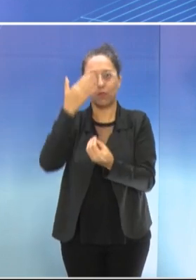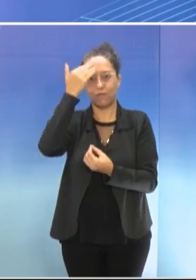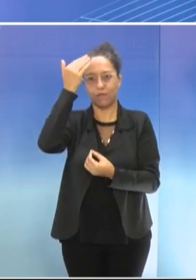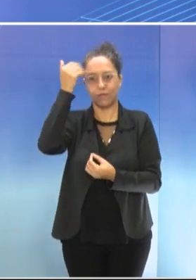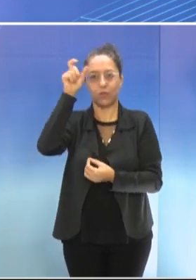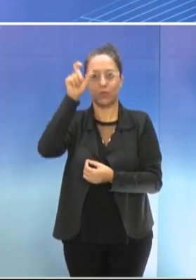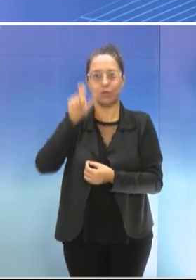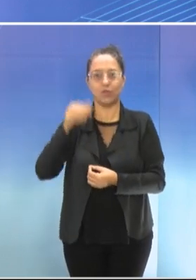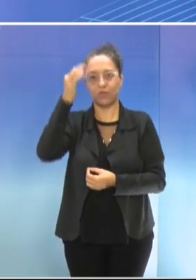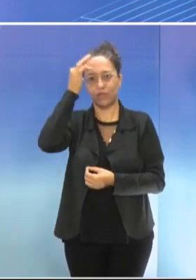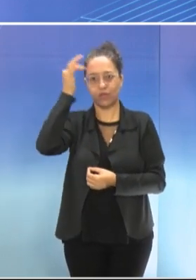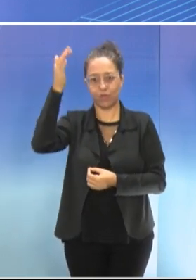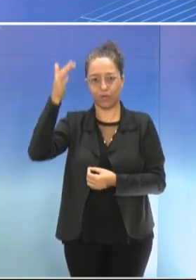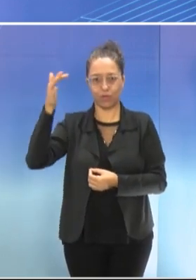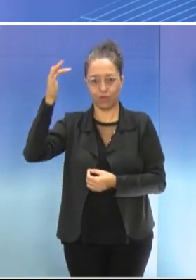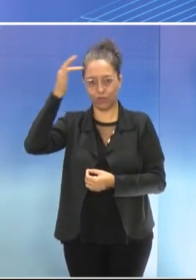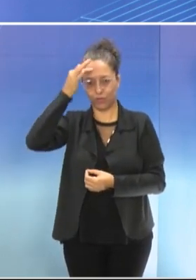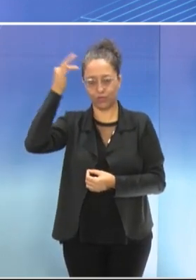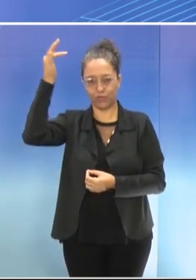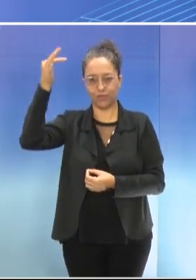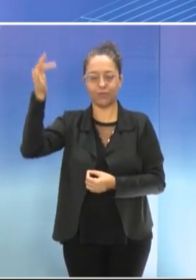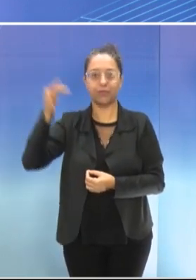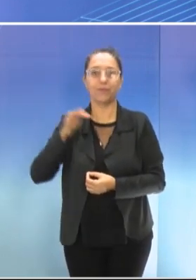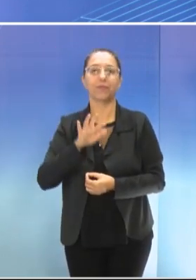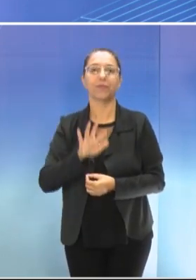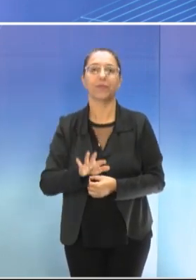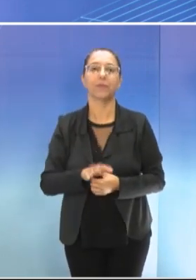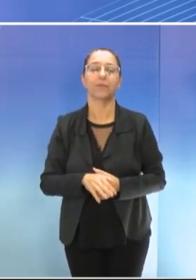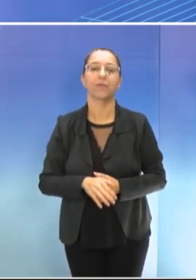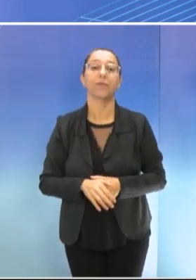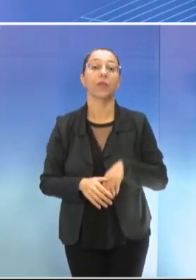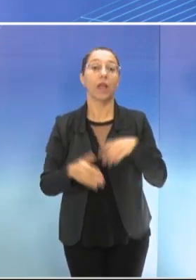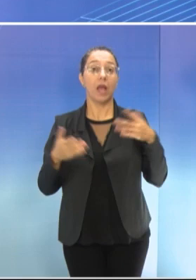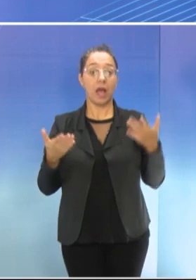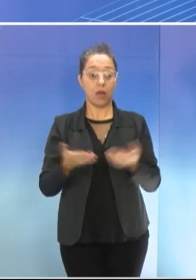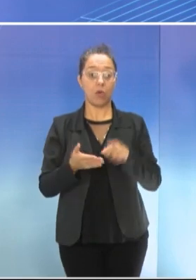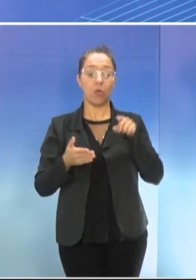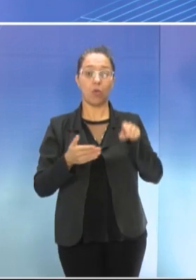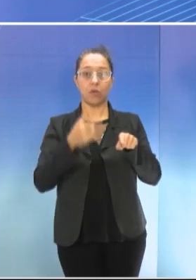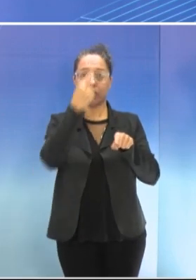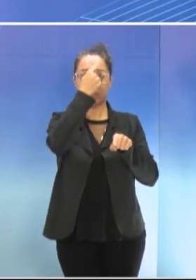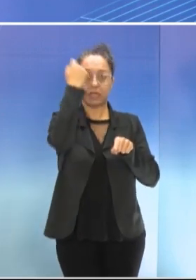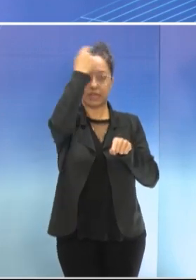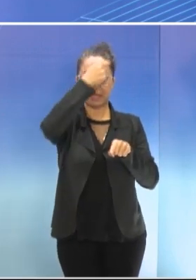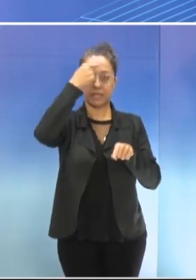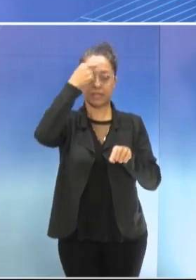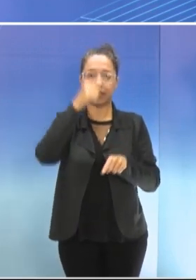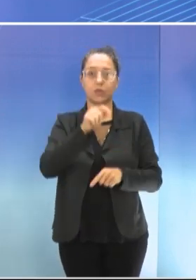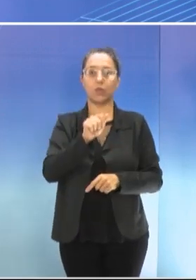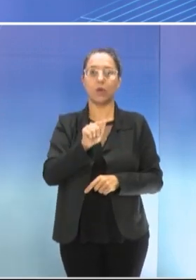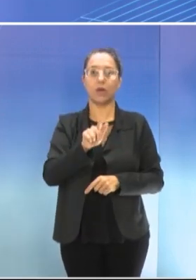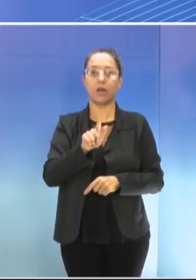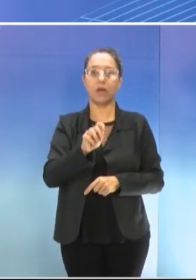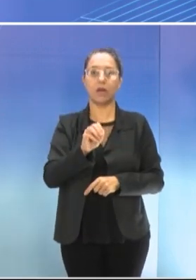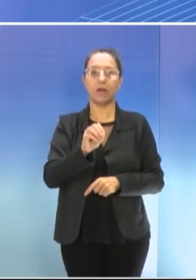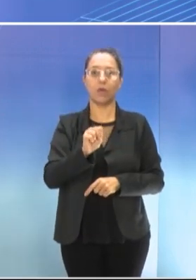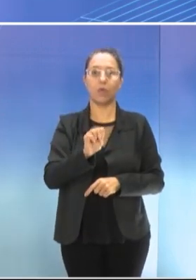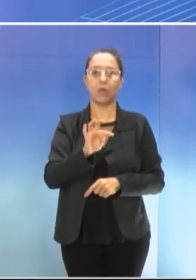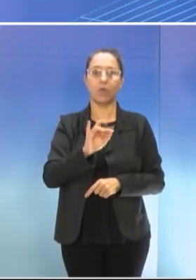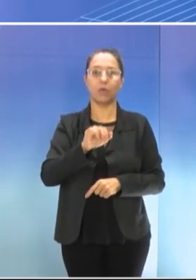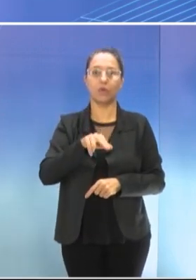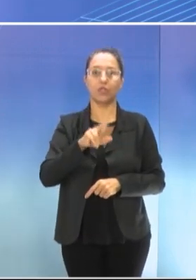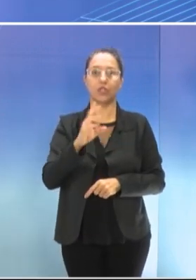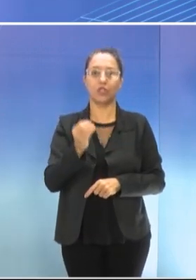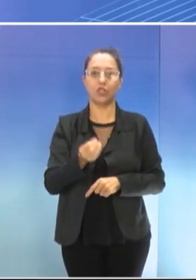fé cristã. Já o filósofo que nós vamos estudar agora, que é o Santo Agostinho, vai estudar muito